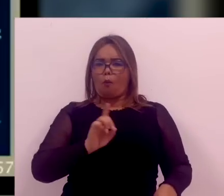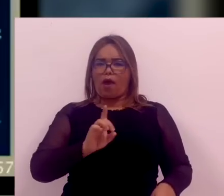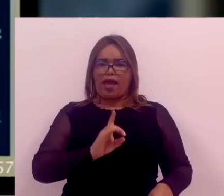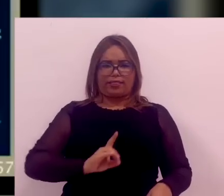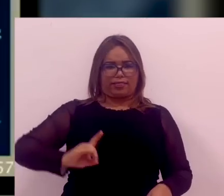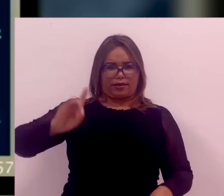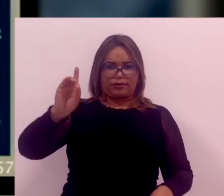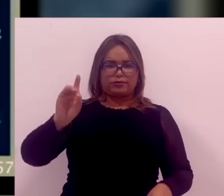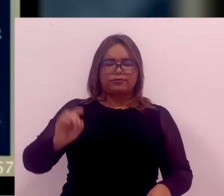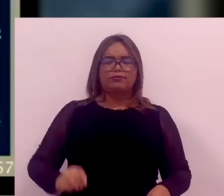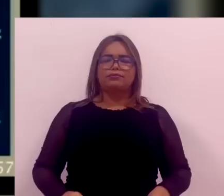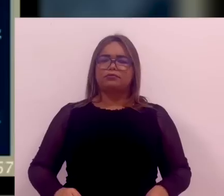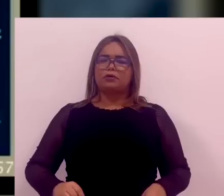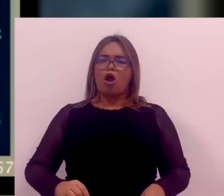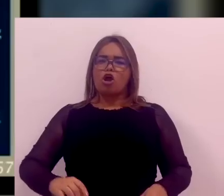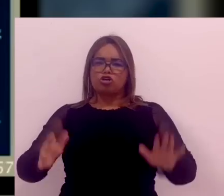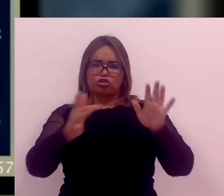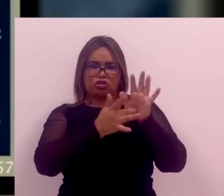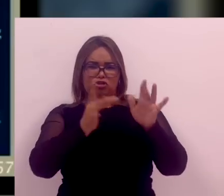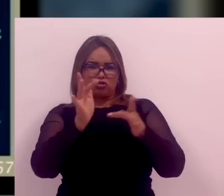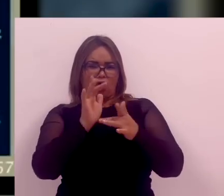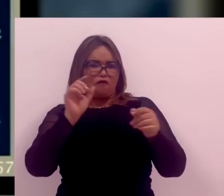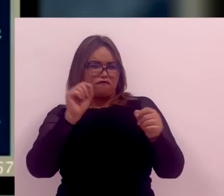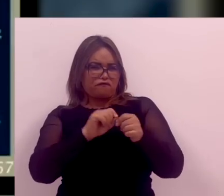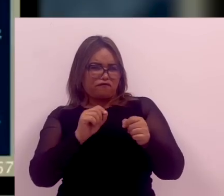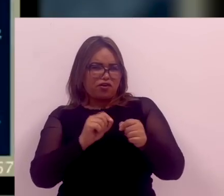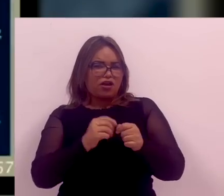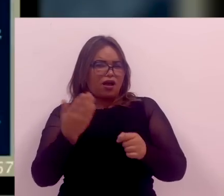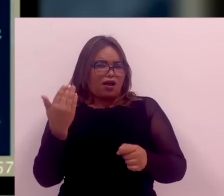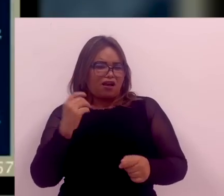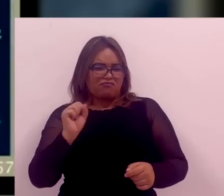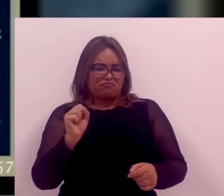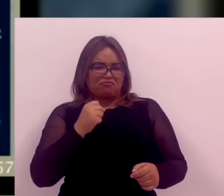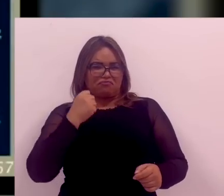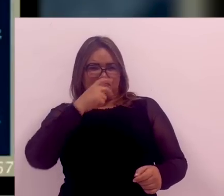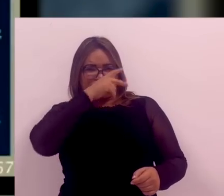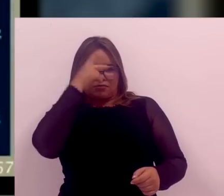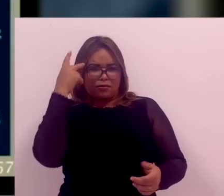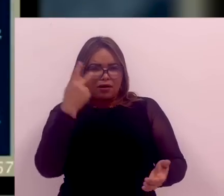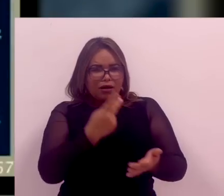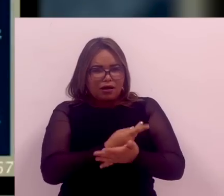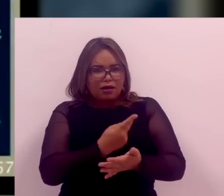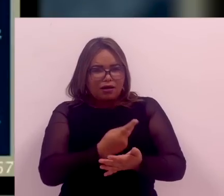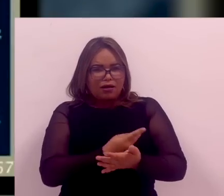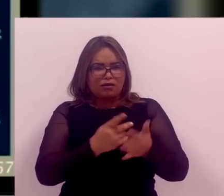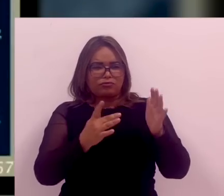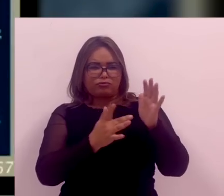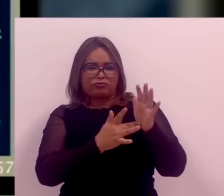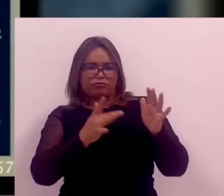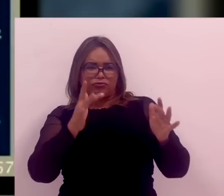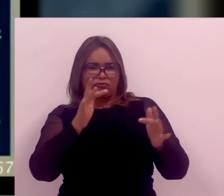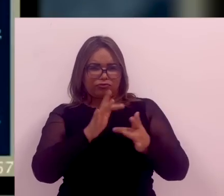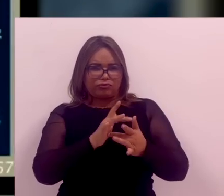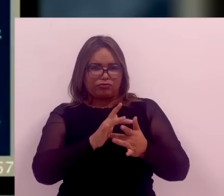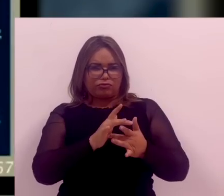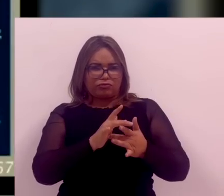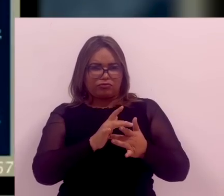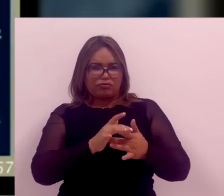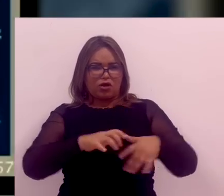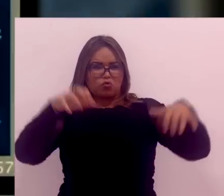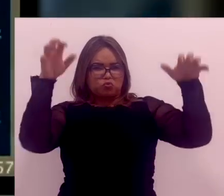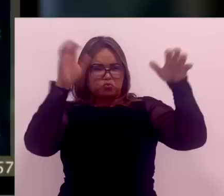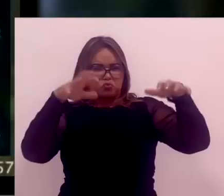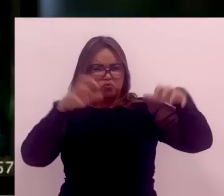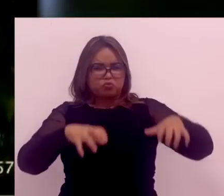que Adonai, o outro Deus, que chamam de Jesus, cujas obras se provam cruéis, pérfidas e cheias de ódio para